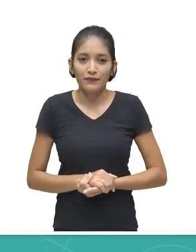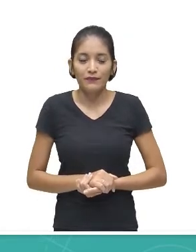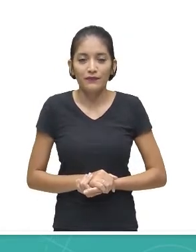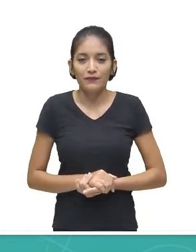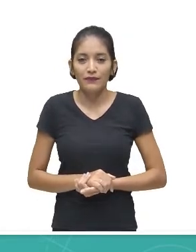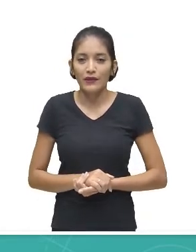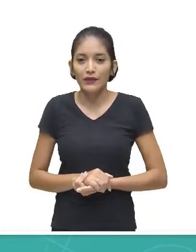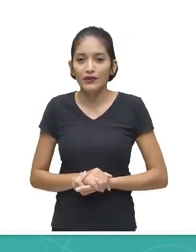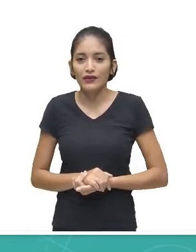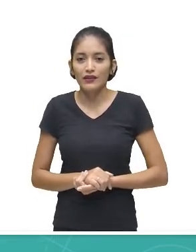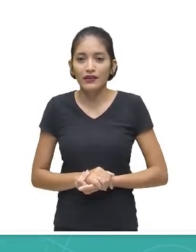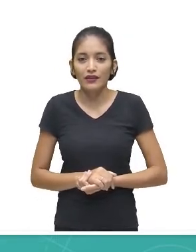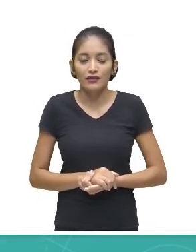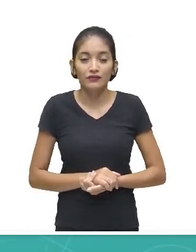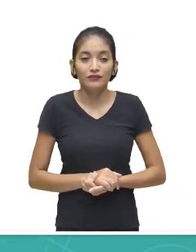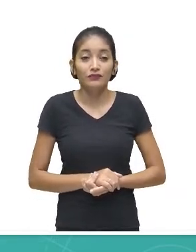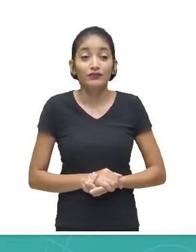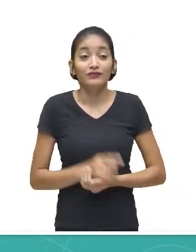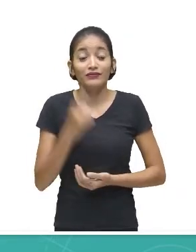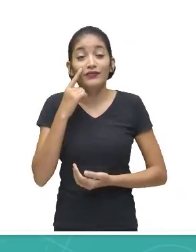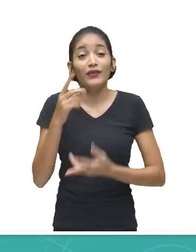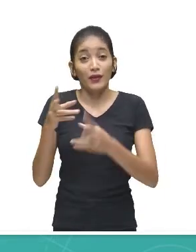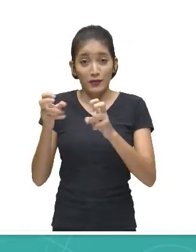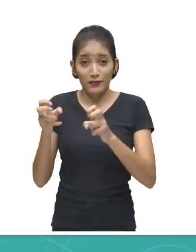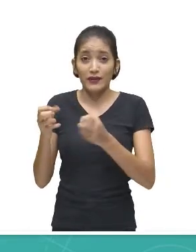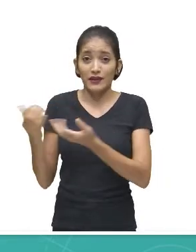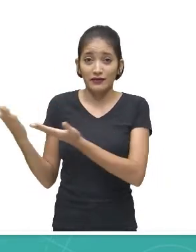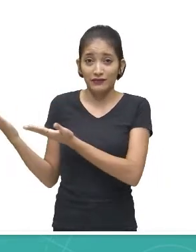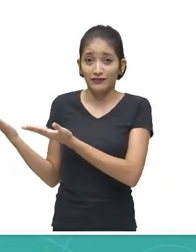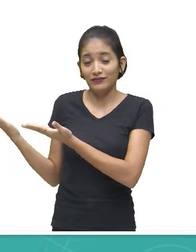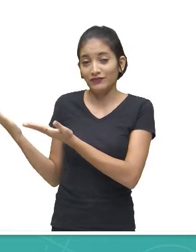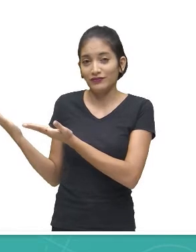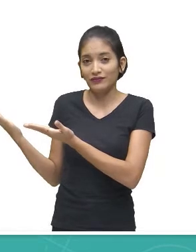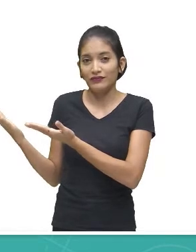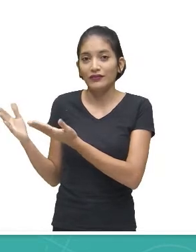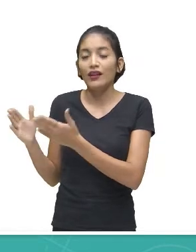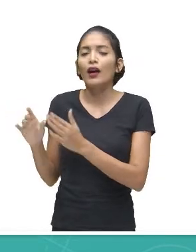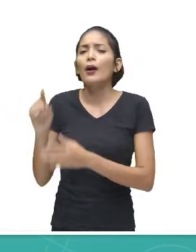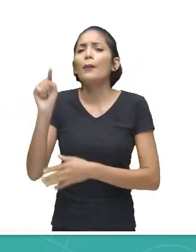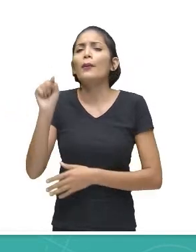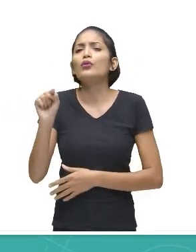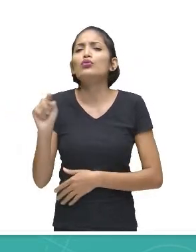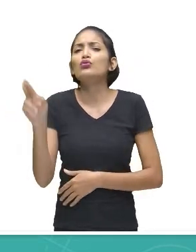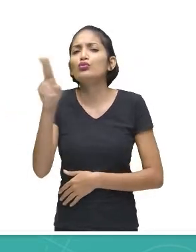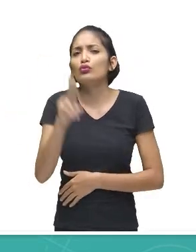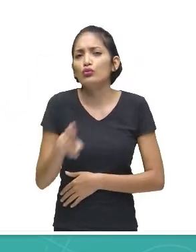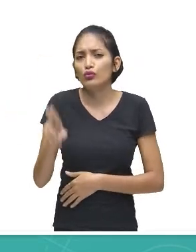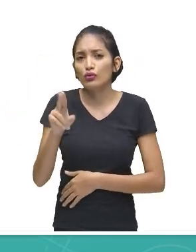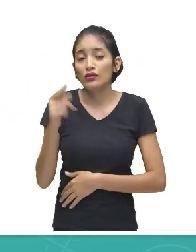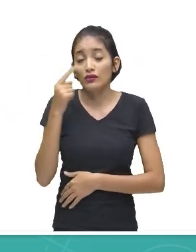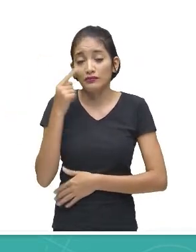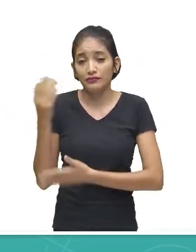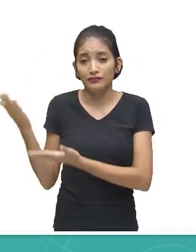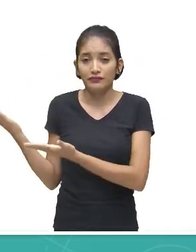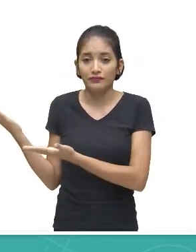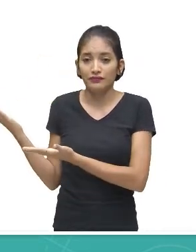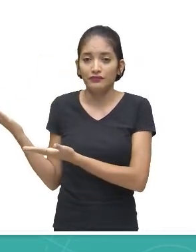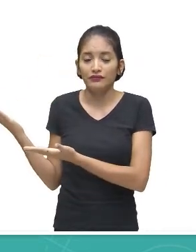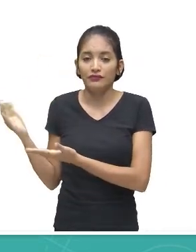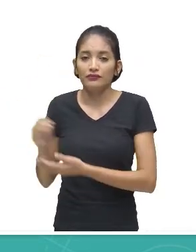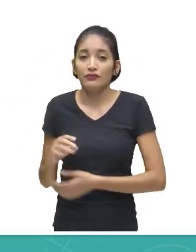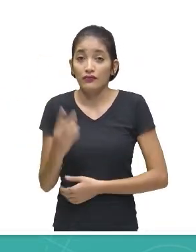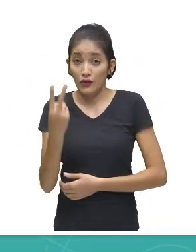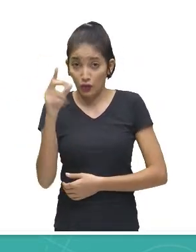lá. Observem aí, vamos ver que pontuação vocês utilizariam aí. 2